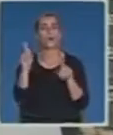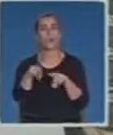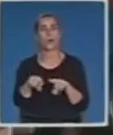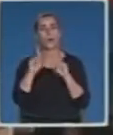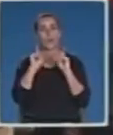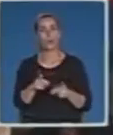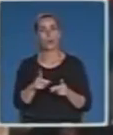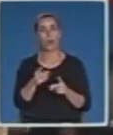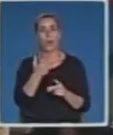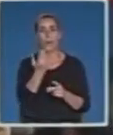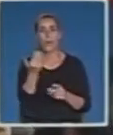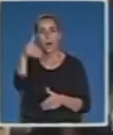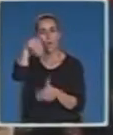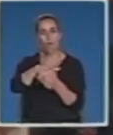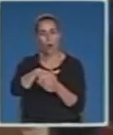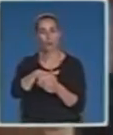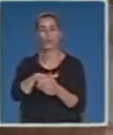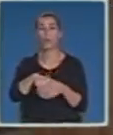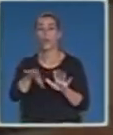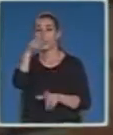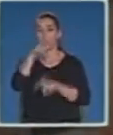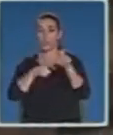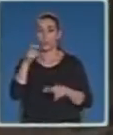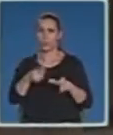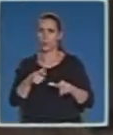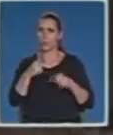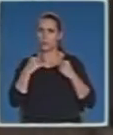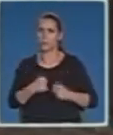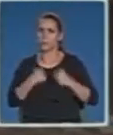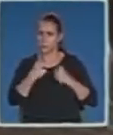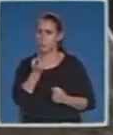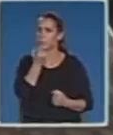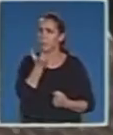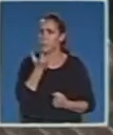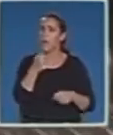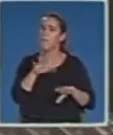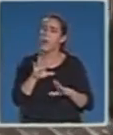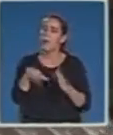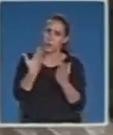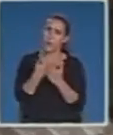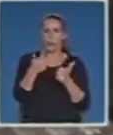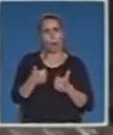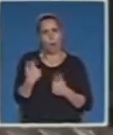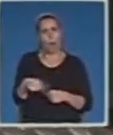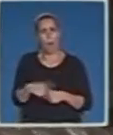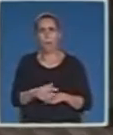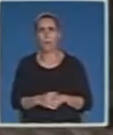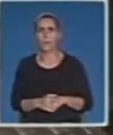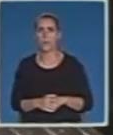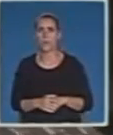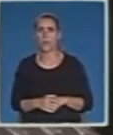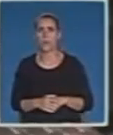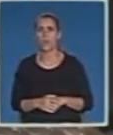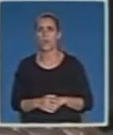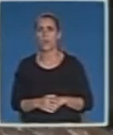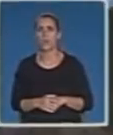por cada voto. Mesmo quando os eleitores são mais resistentes, há sempre boas sugestões. E se fosse um Sudoku na parte de trás, não deitava